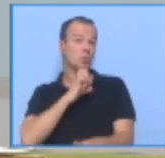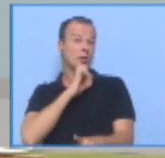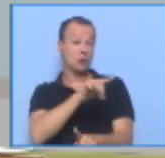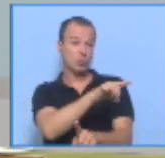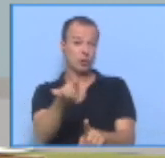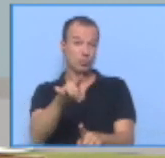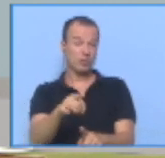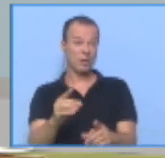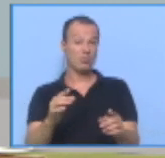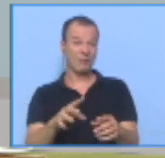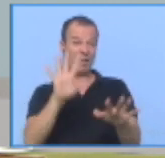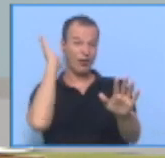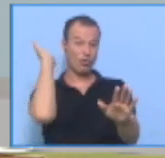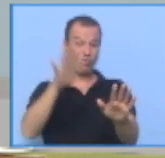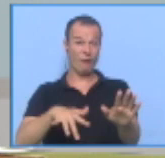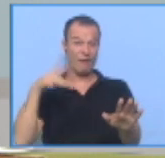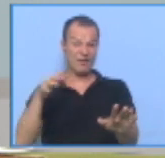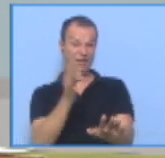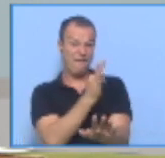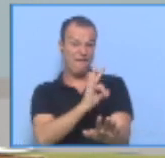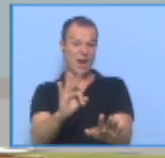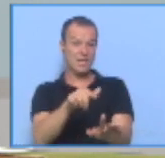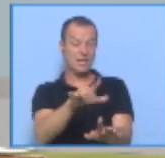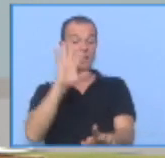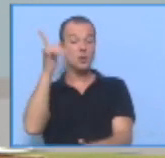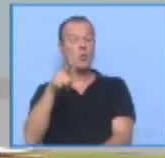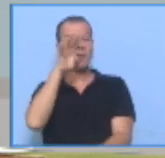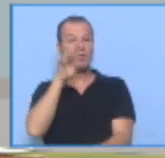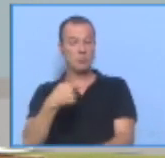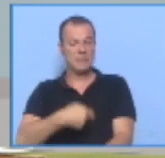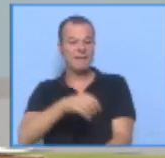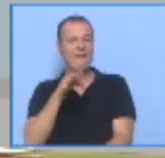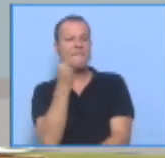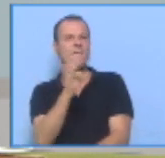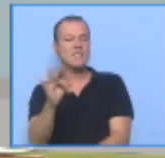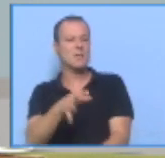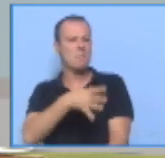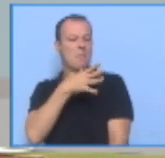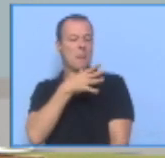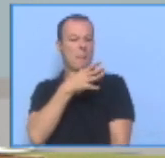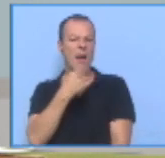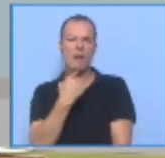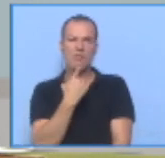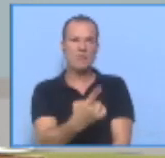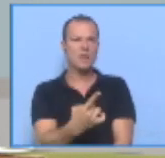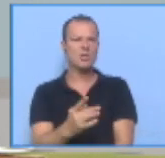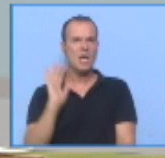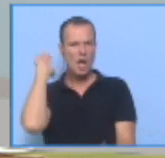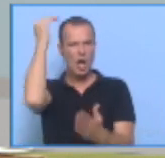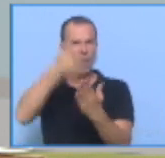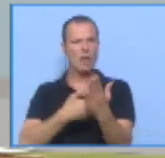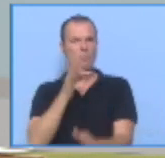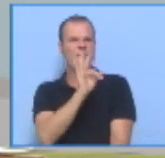Conferência Episcopal Francesa, quando ele, quase que deixando muita gente perplexa, diz: a República